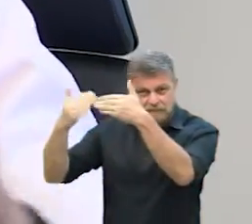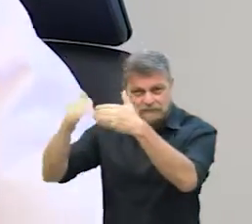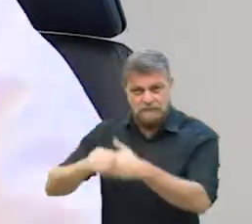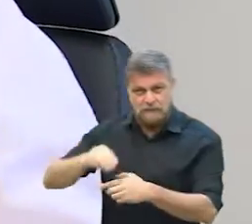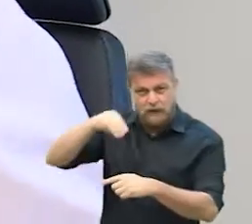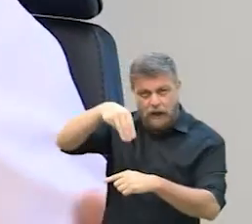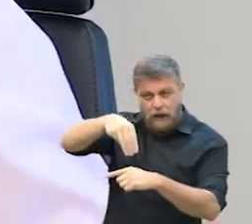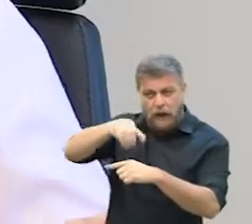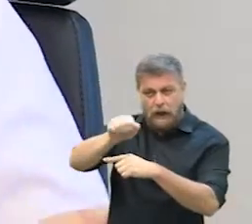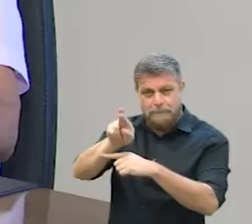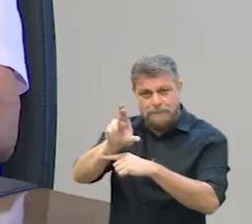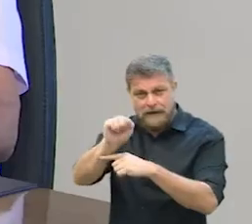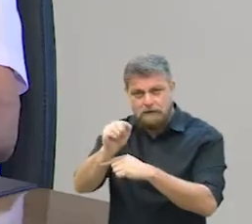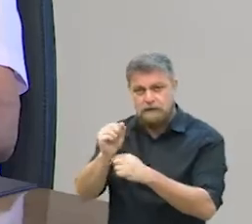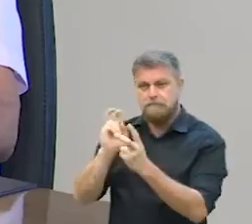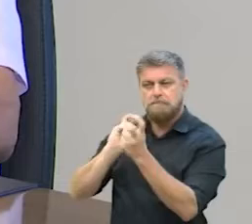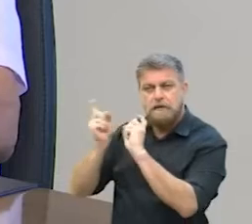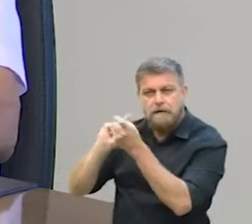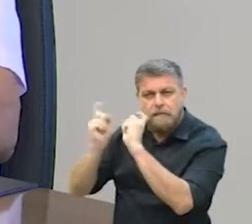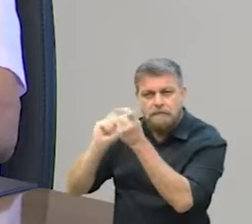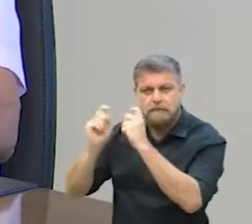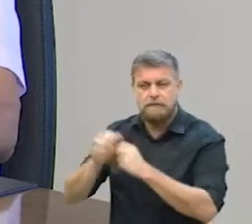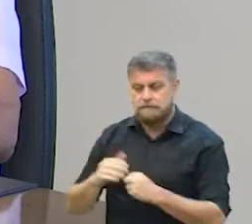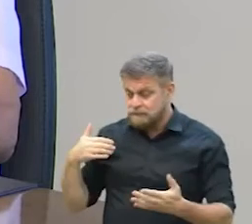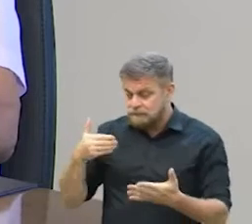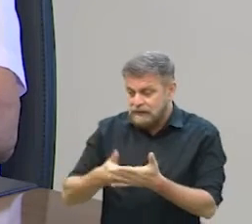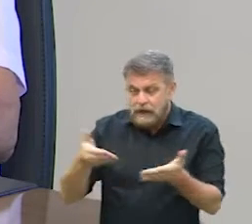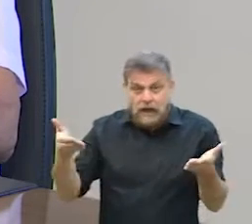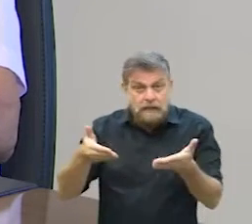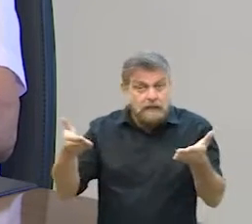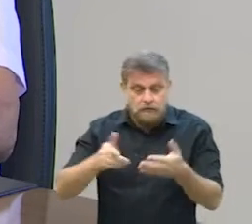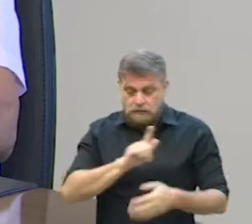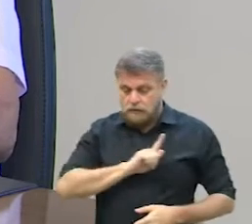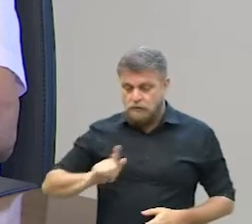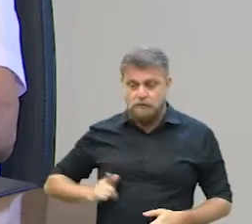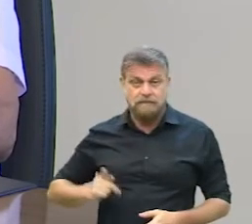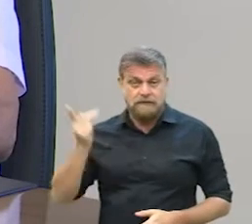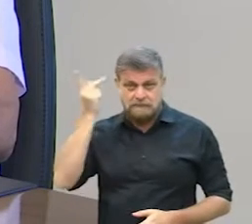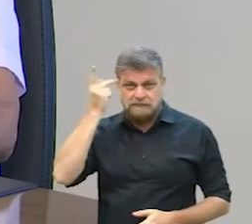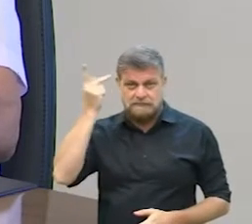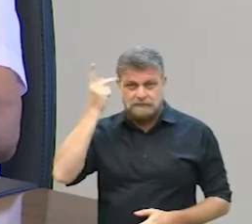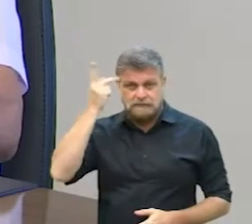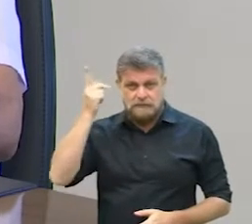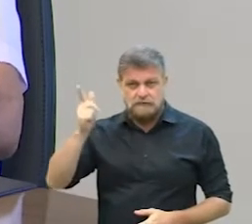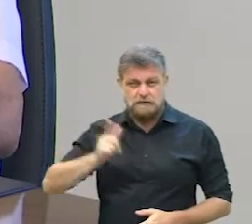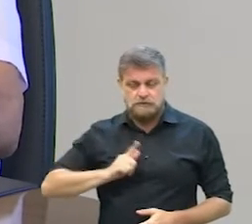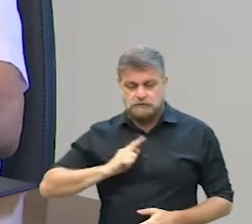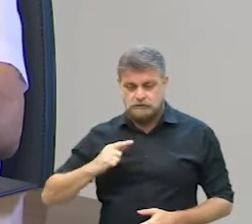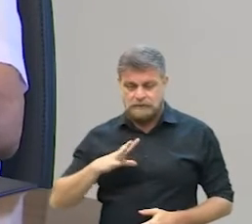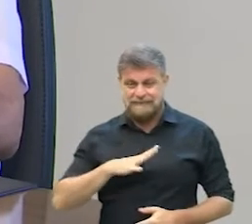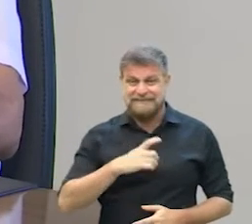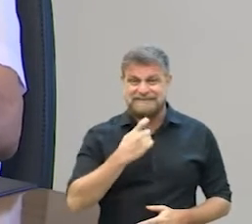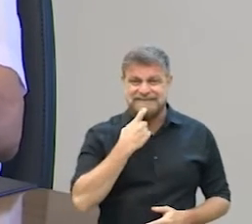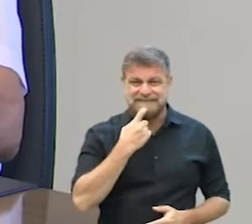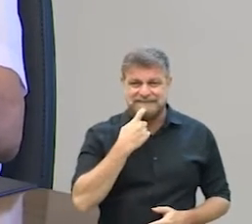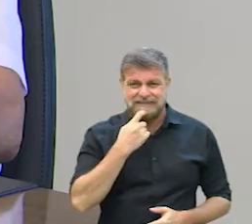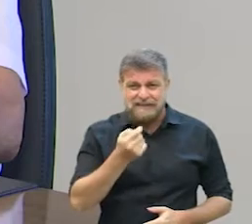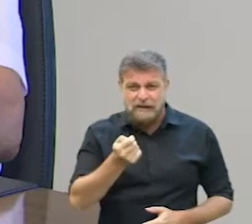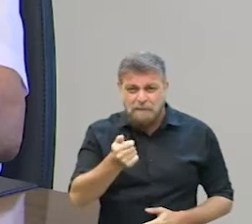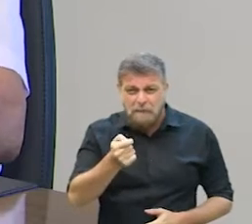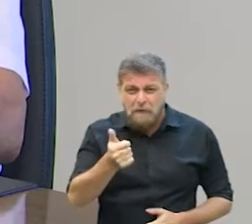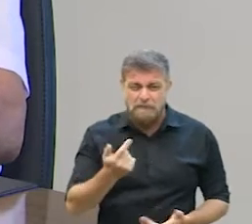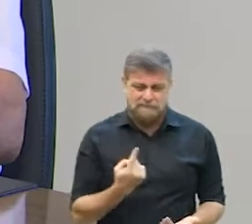Desenvolvimento Regional, Marco Vignoli. E até o momento o governo do estado tinha destinado para a nossa